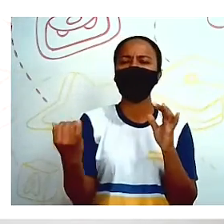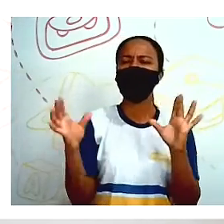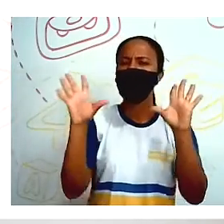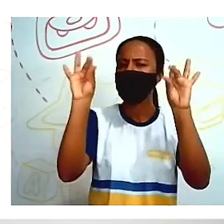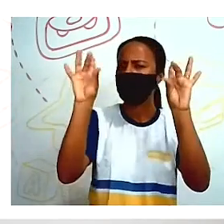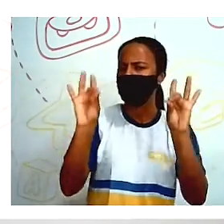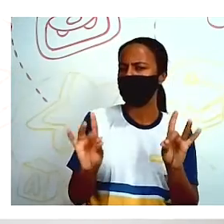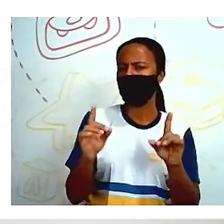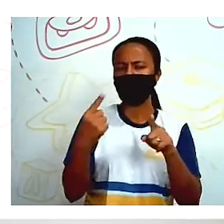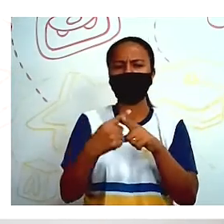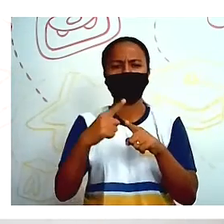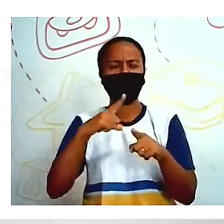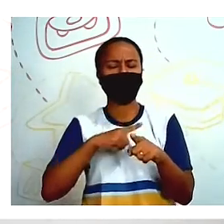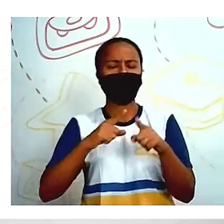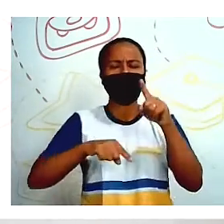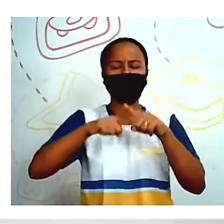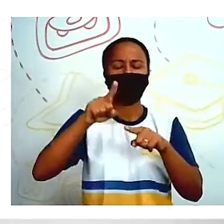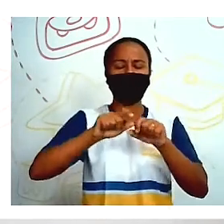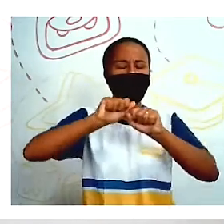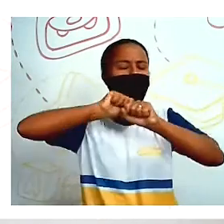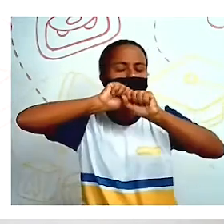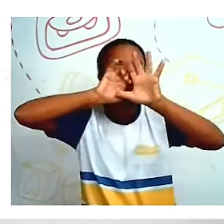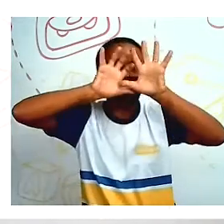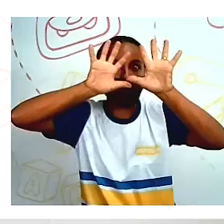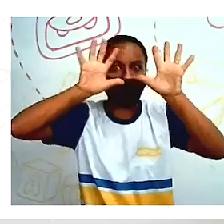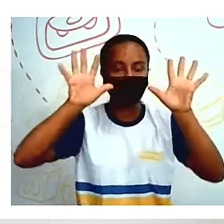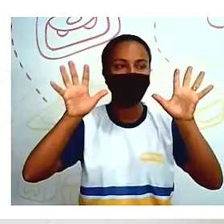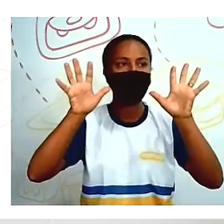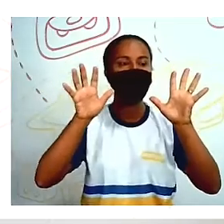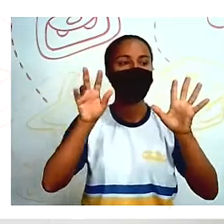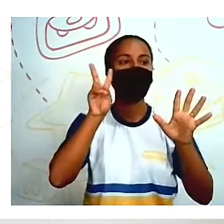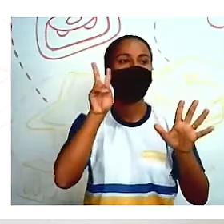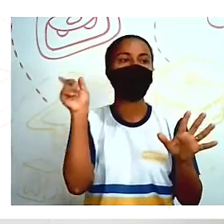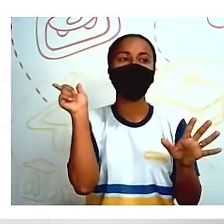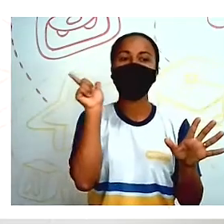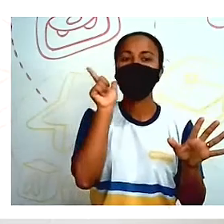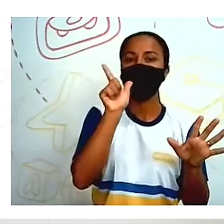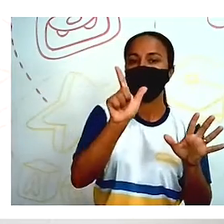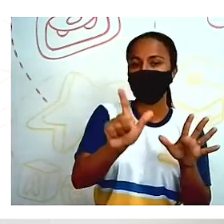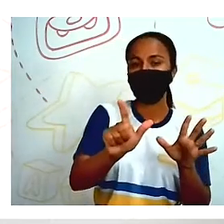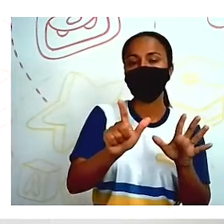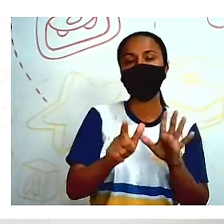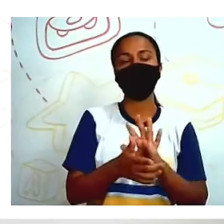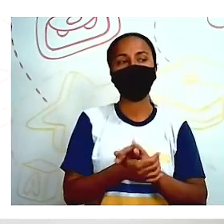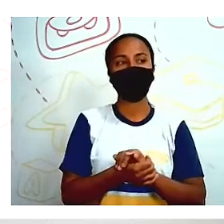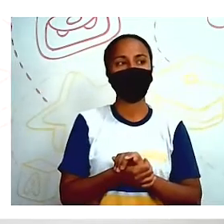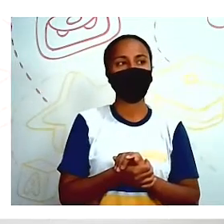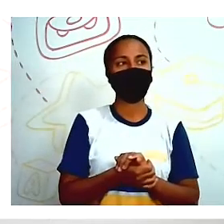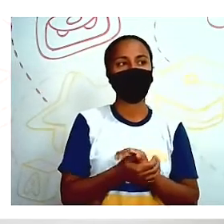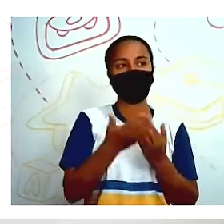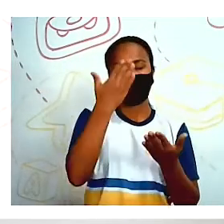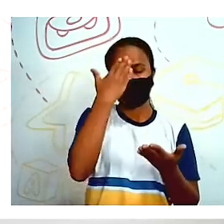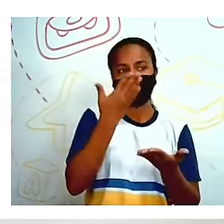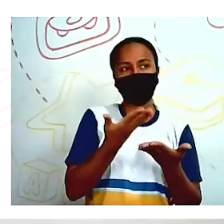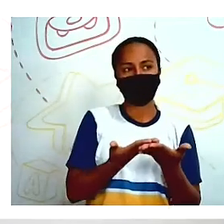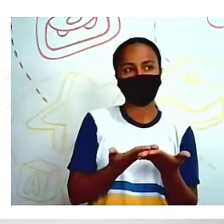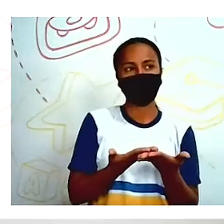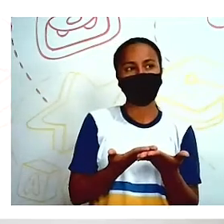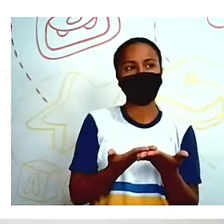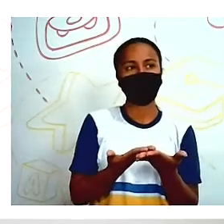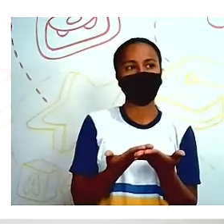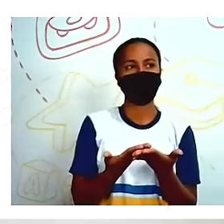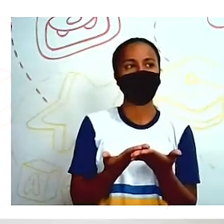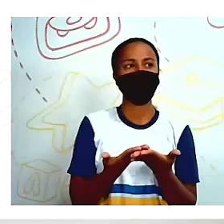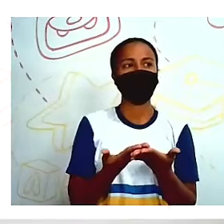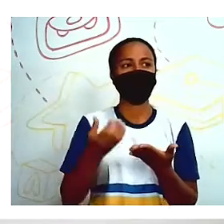material fluorescente em um dos seus lados. Então, ele conseguiu, achando que isso causava